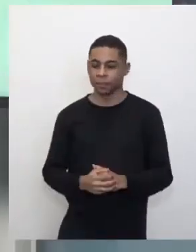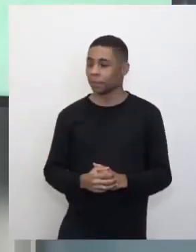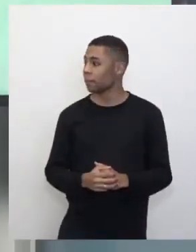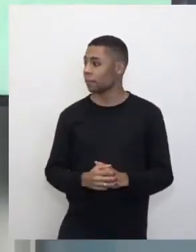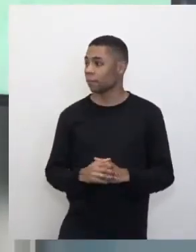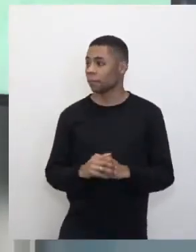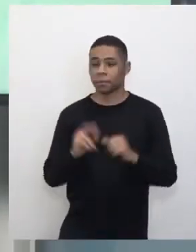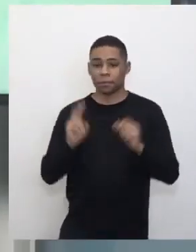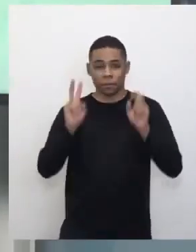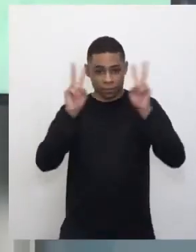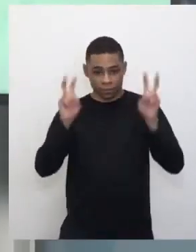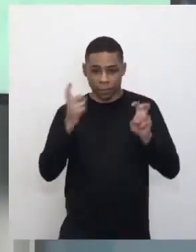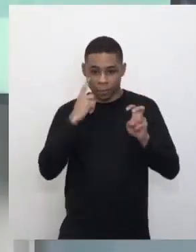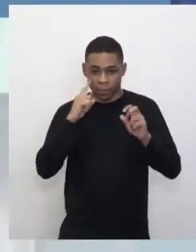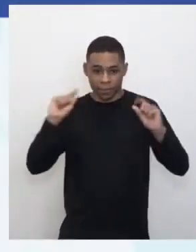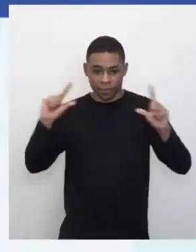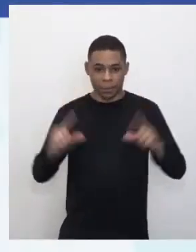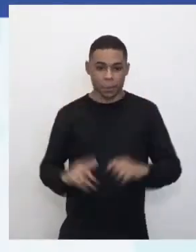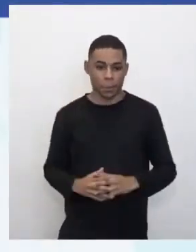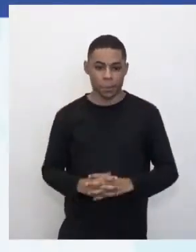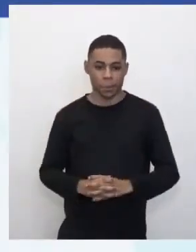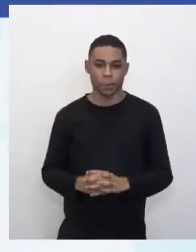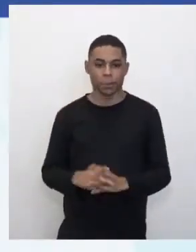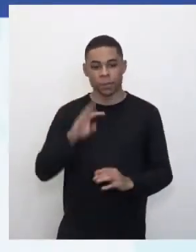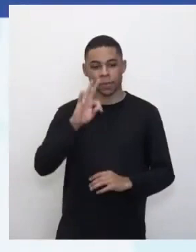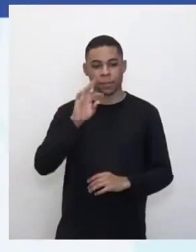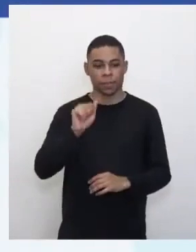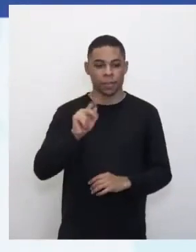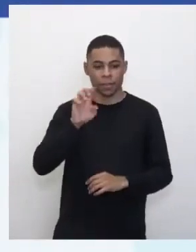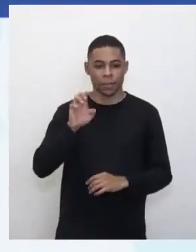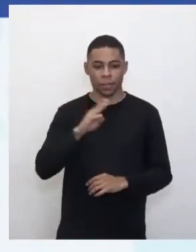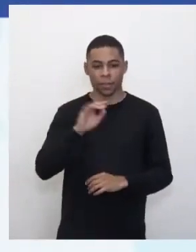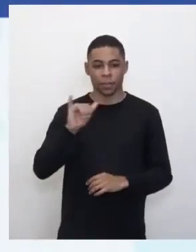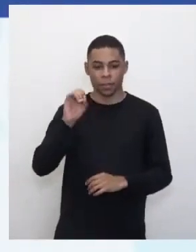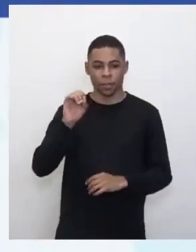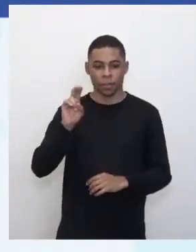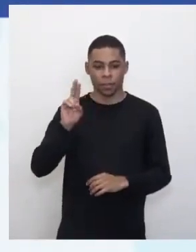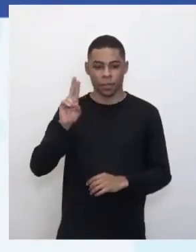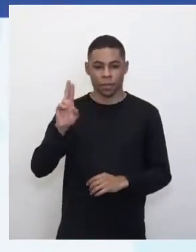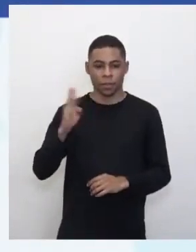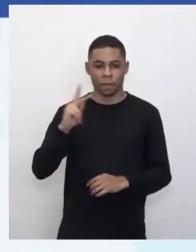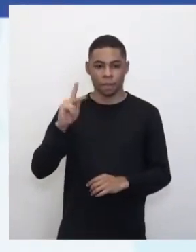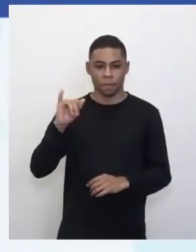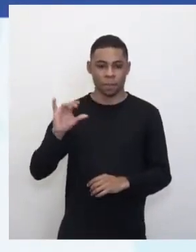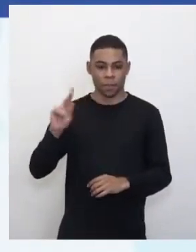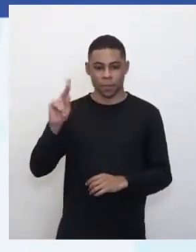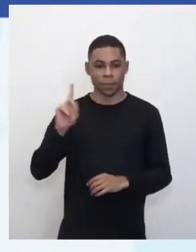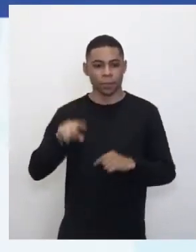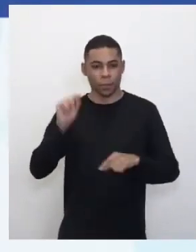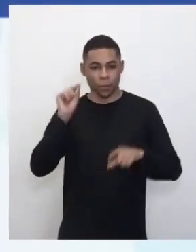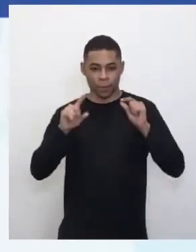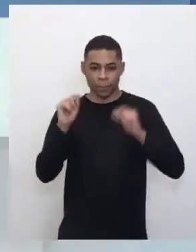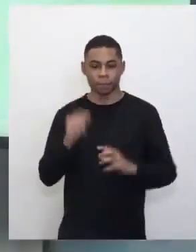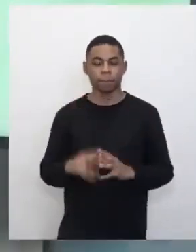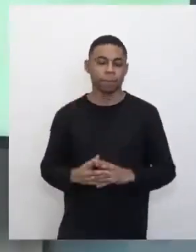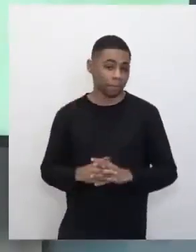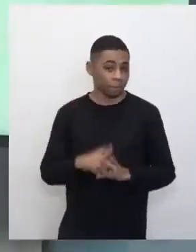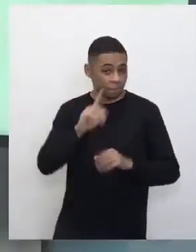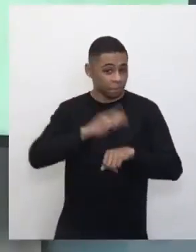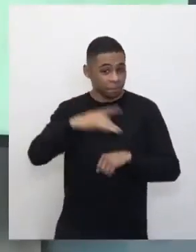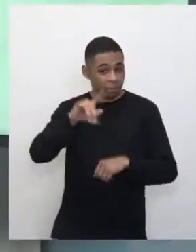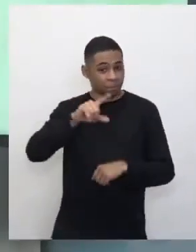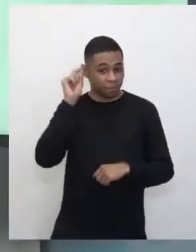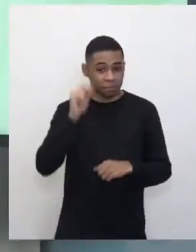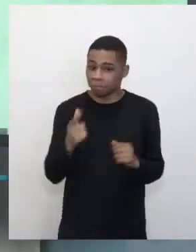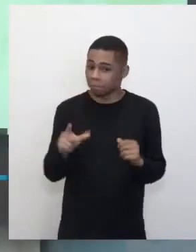the screen, o título está aí na tela para vocês. Take your pick. Take your pick means escolha. Então, você vai ter que escolher um dos